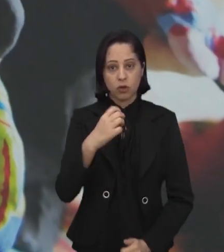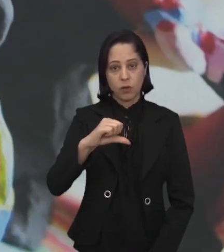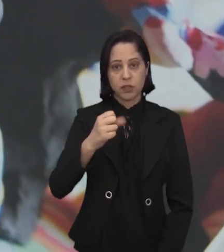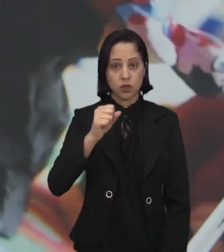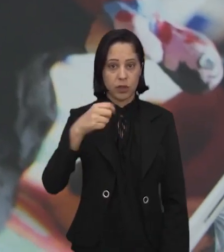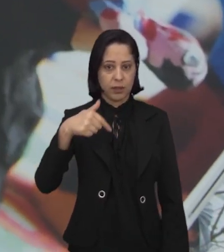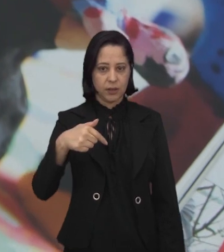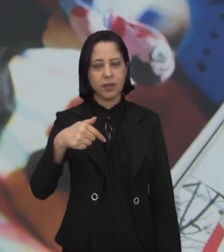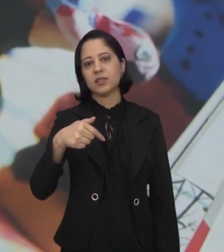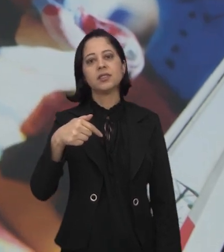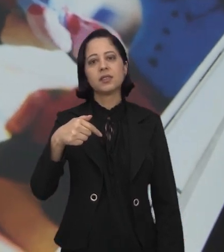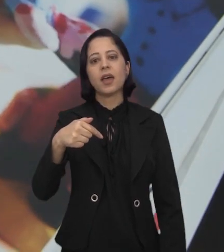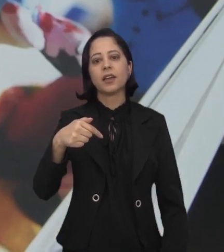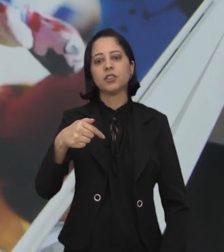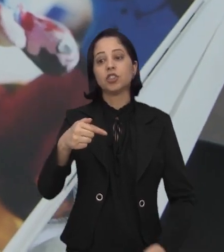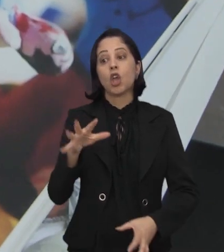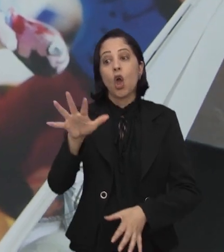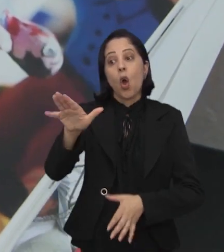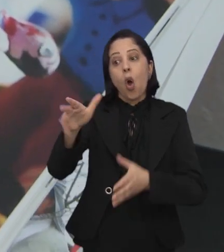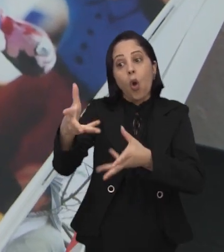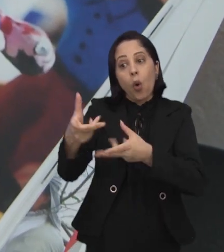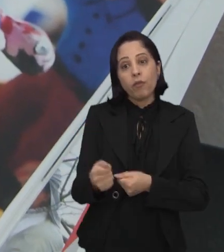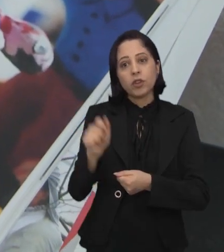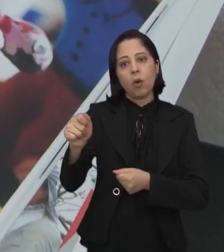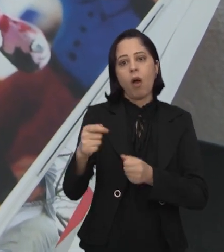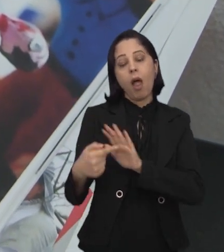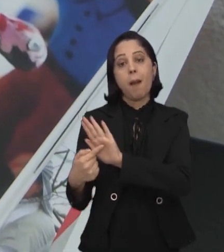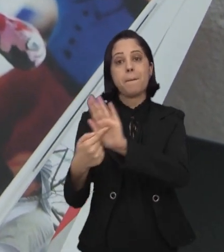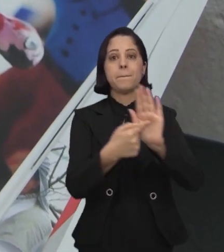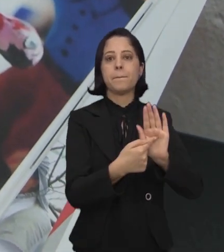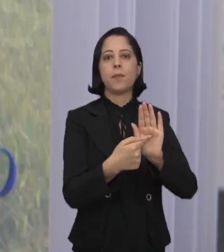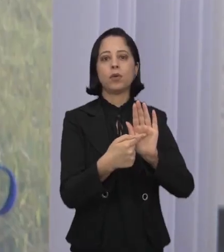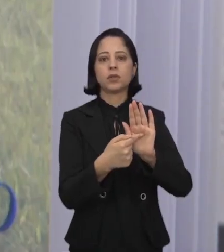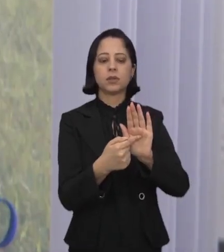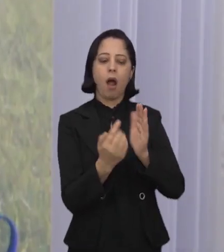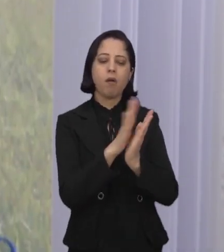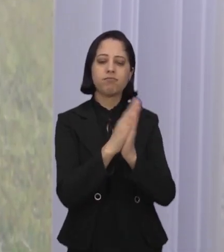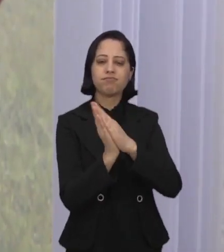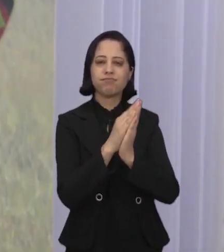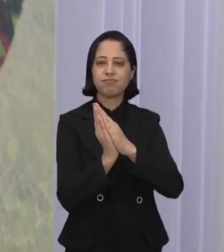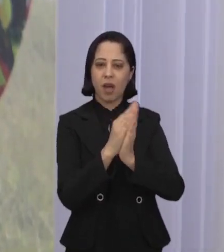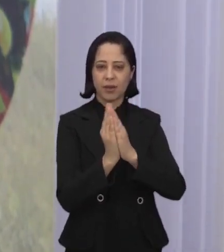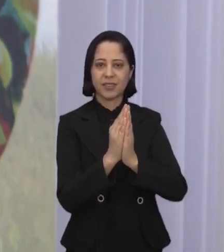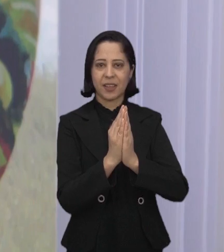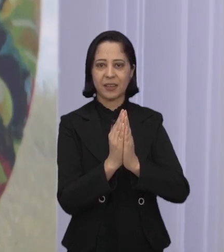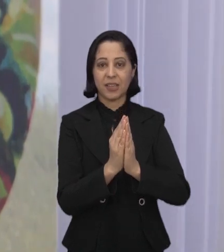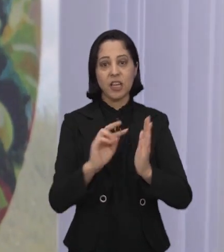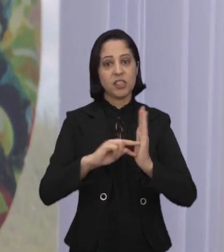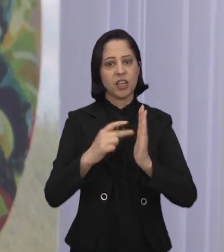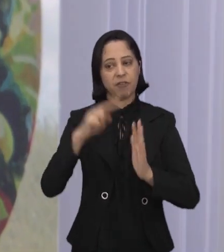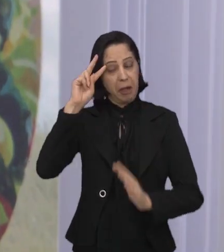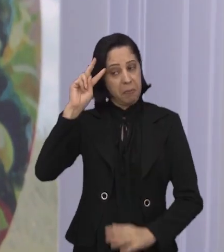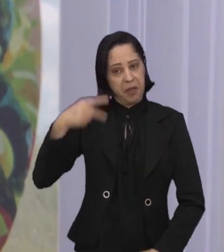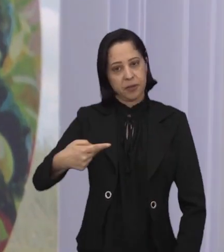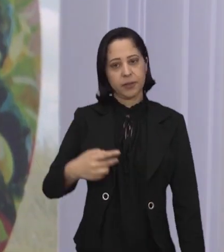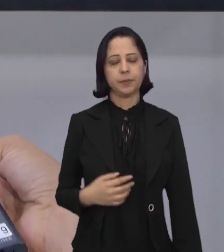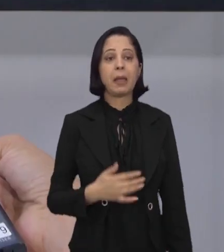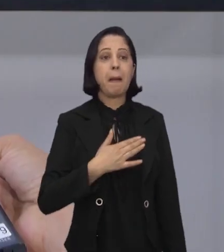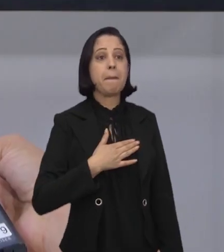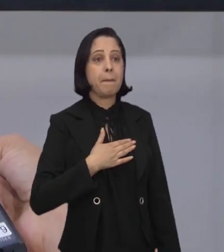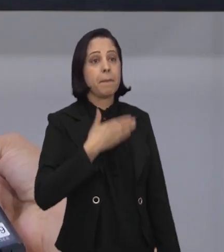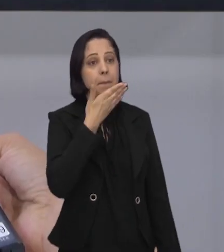1987, surgiu o primeiro convite para criar uma exposição. Foi o reconhecimento do talento da